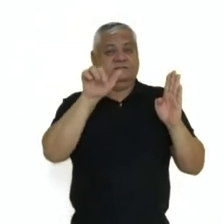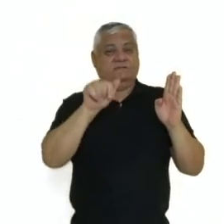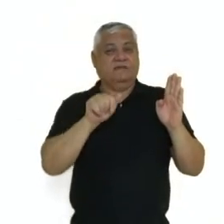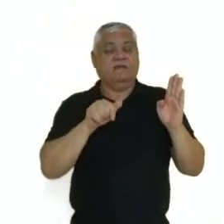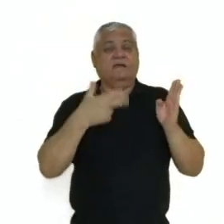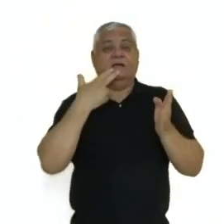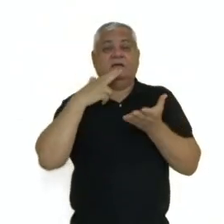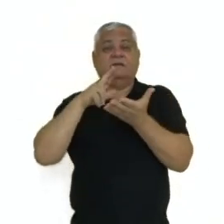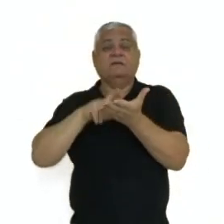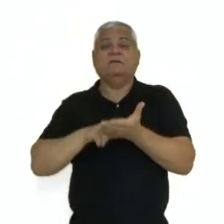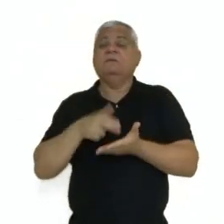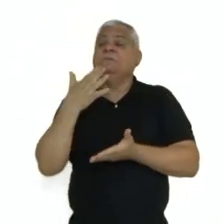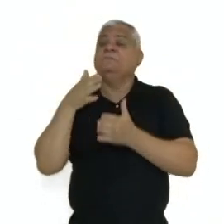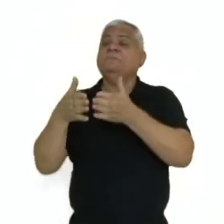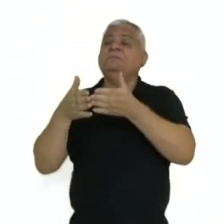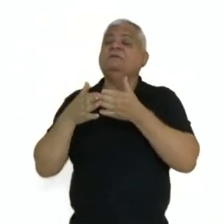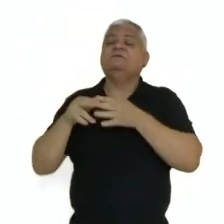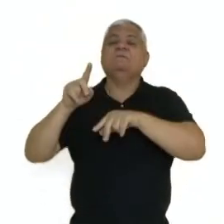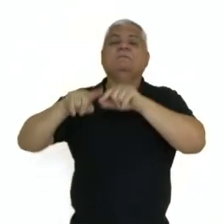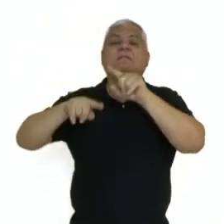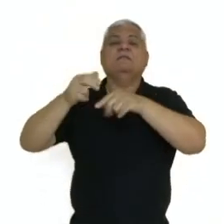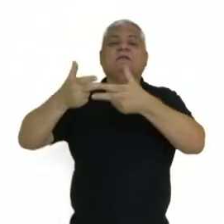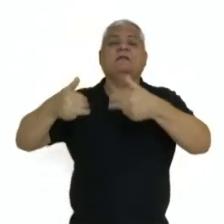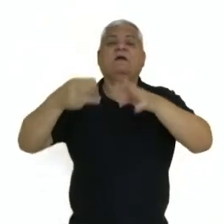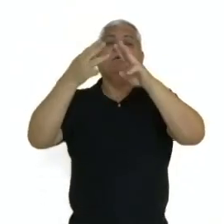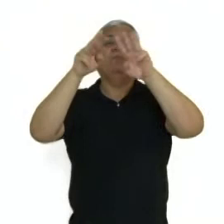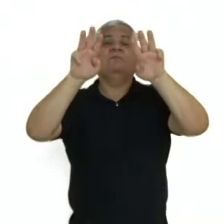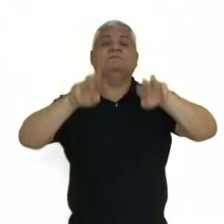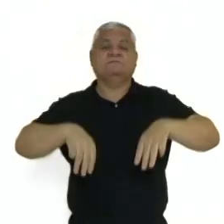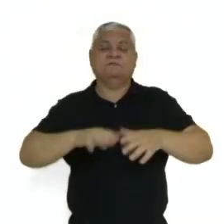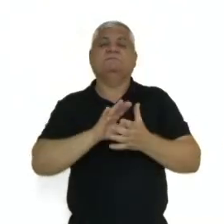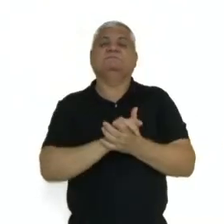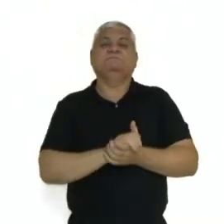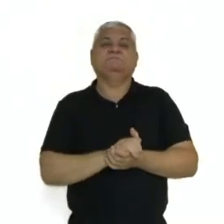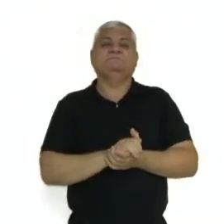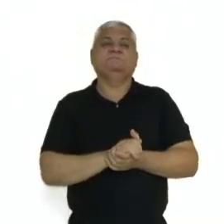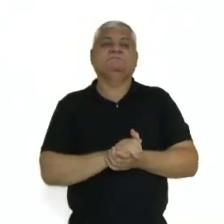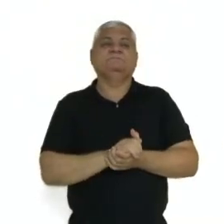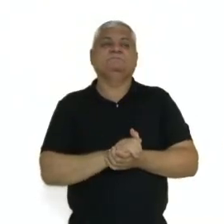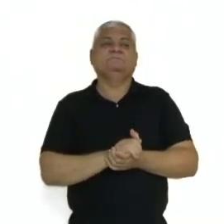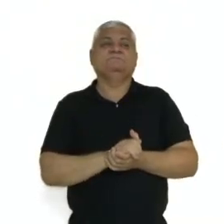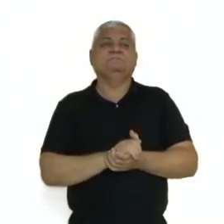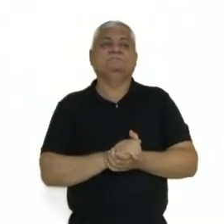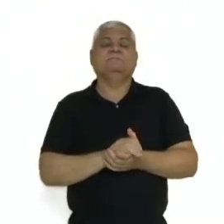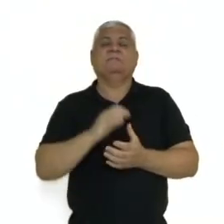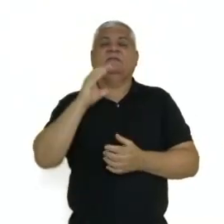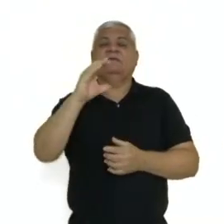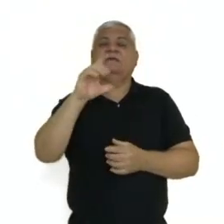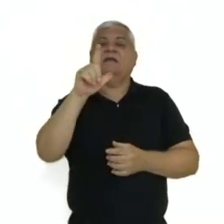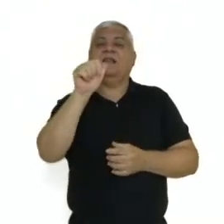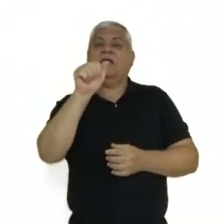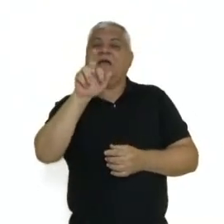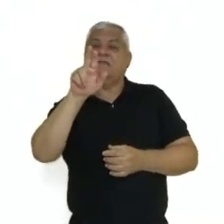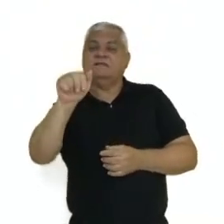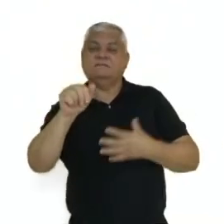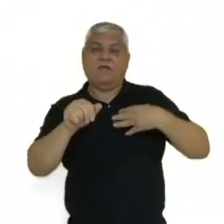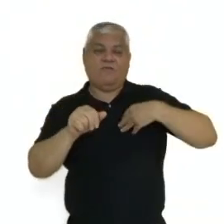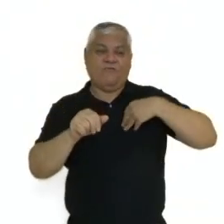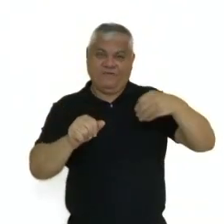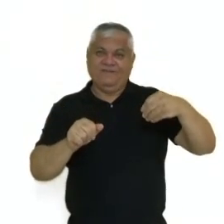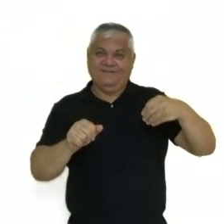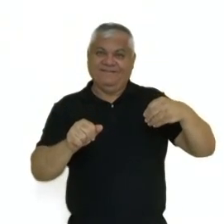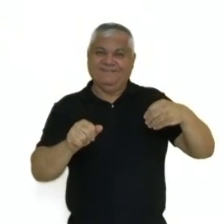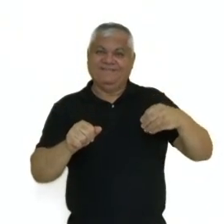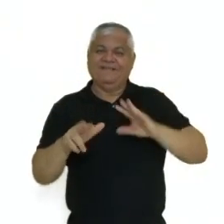para cobrar um material do Museu de Literatura. Podemos sintetizar dessa maneira. E a Clarice escreve ao filho para falar